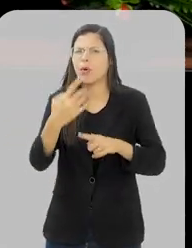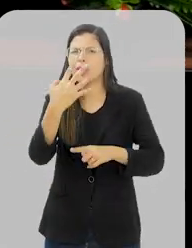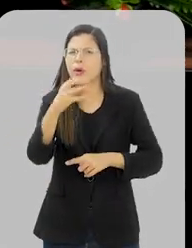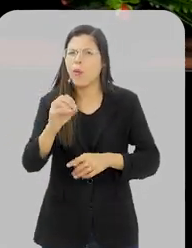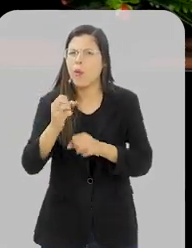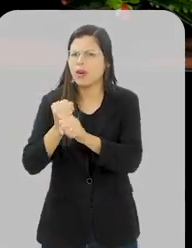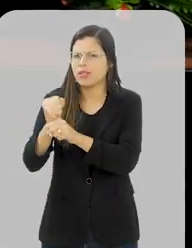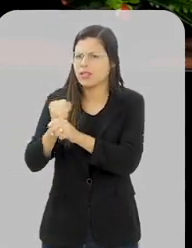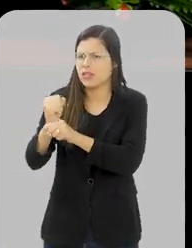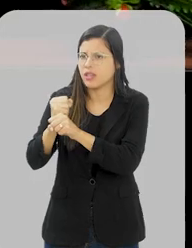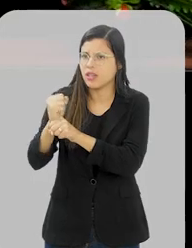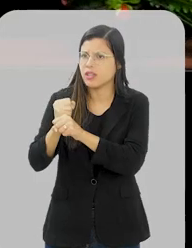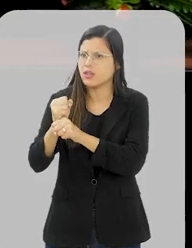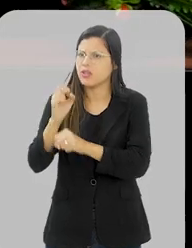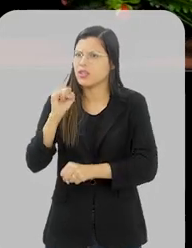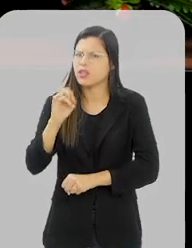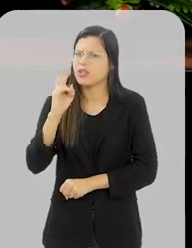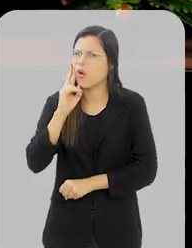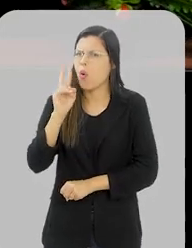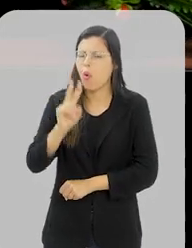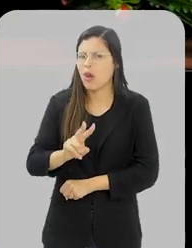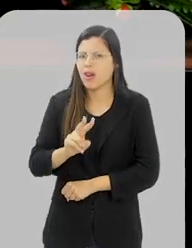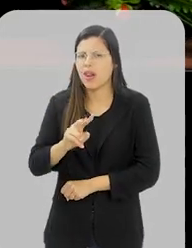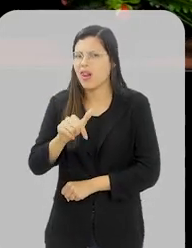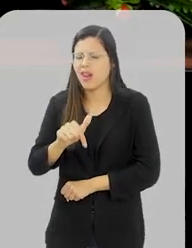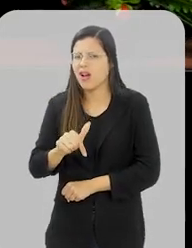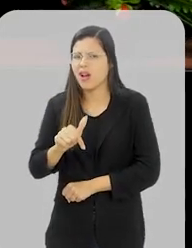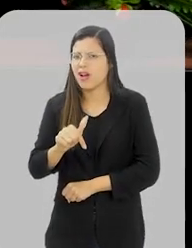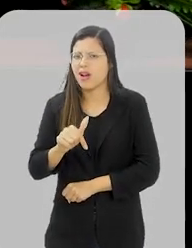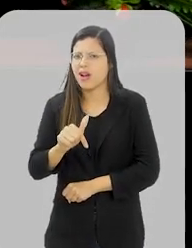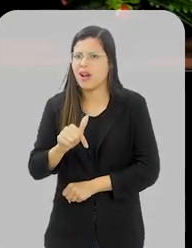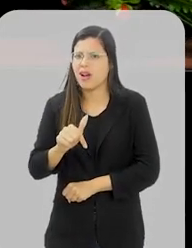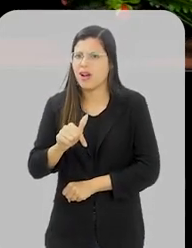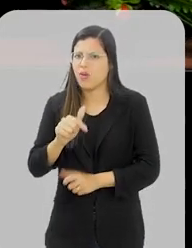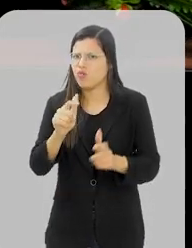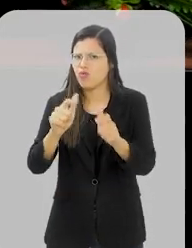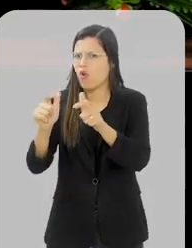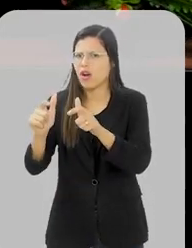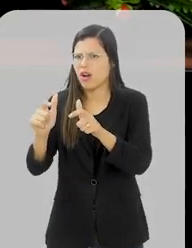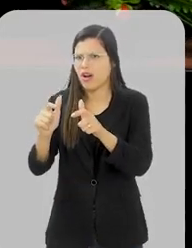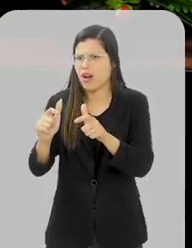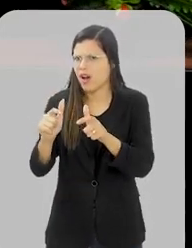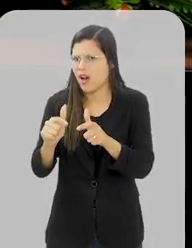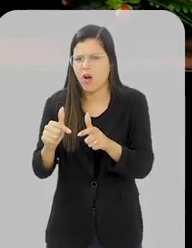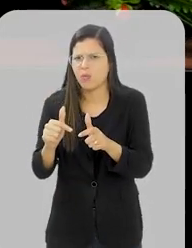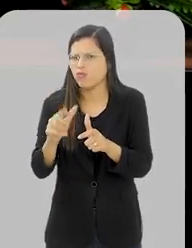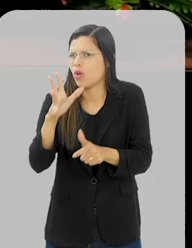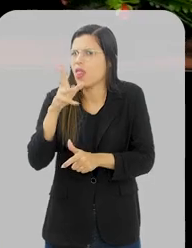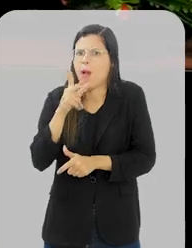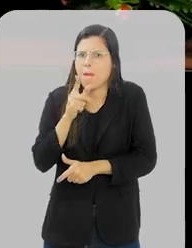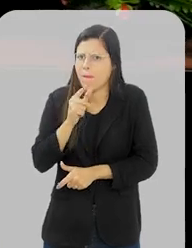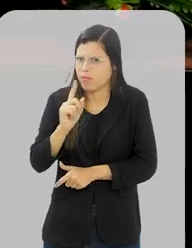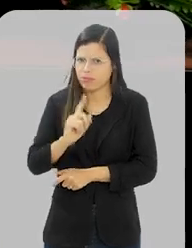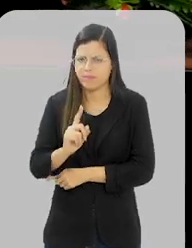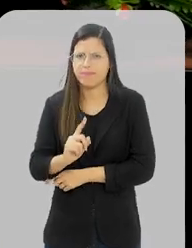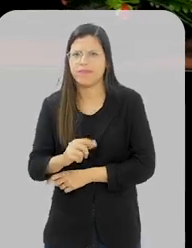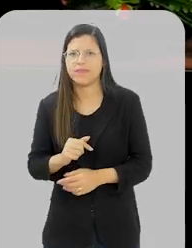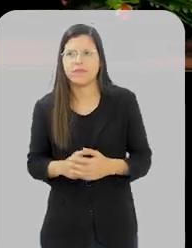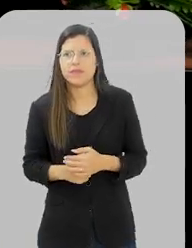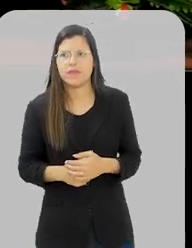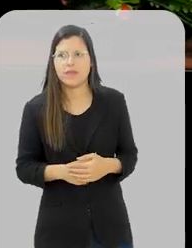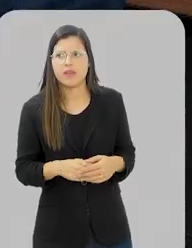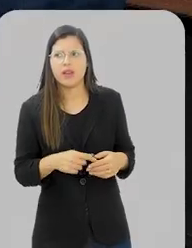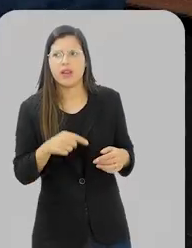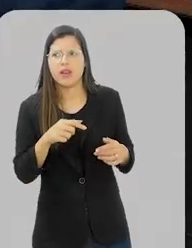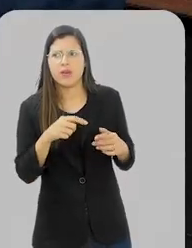40 anos pelo Deserto que se você for ver hoje no mapa não demoraria absolutamente nemhum um quinto desse tempo todo para atravessar pelo que